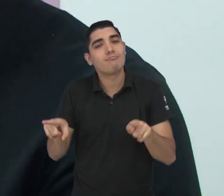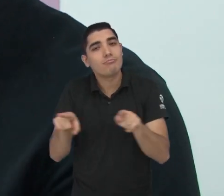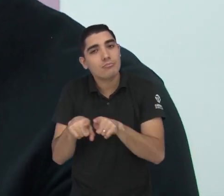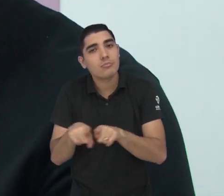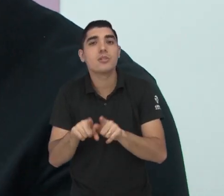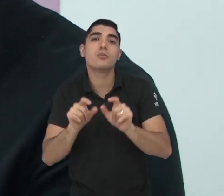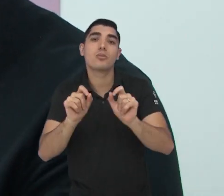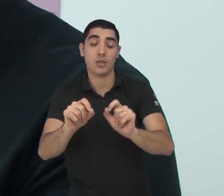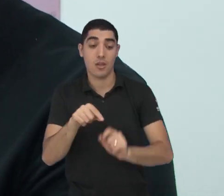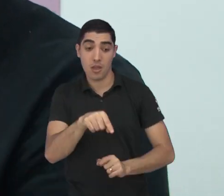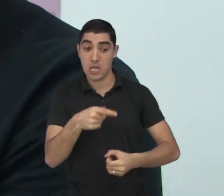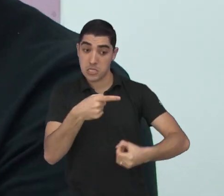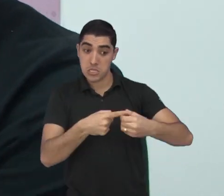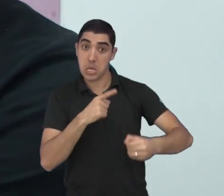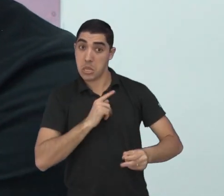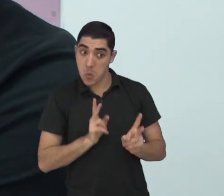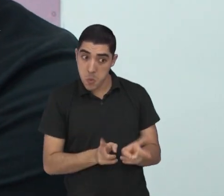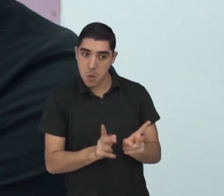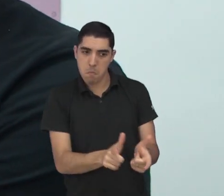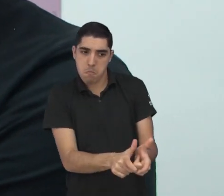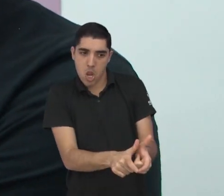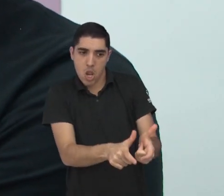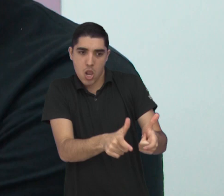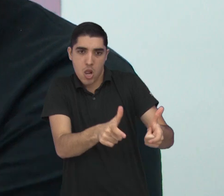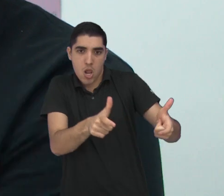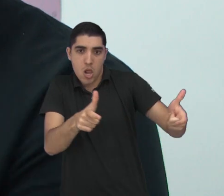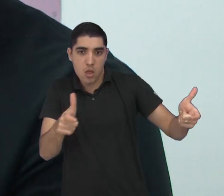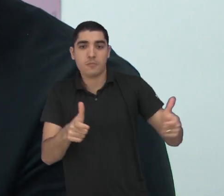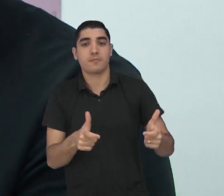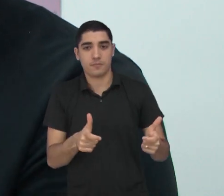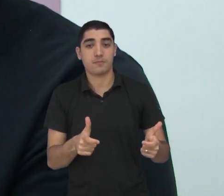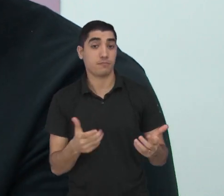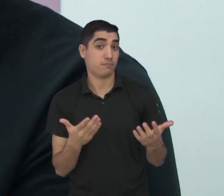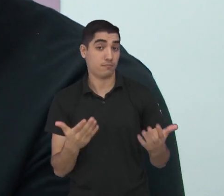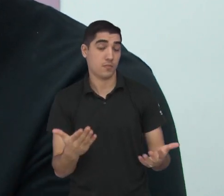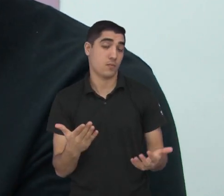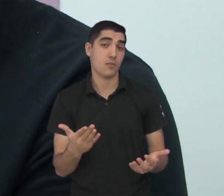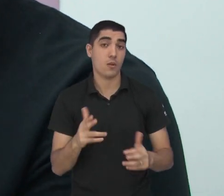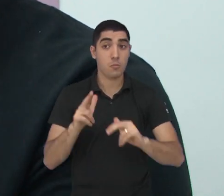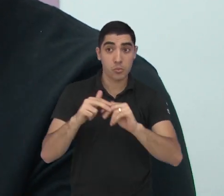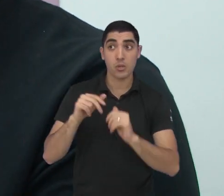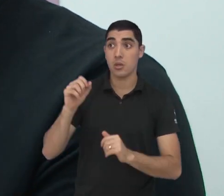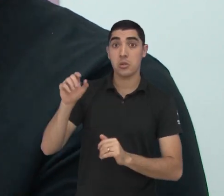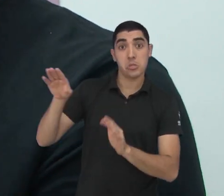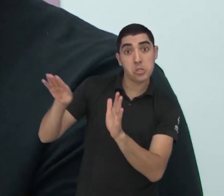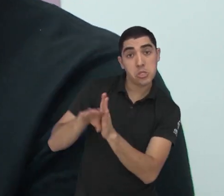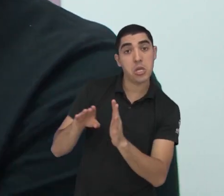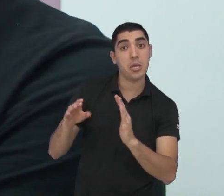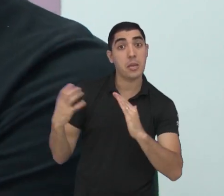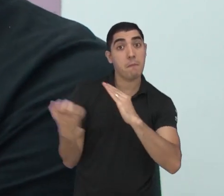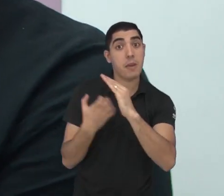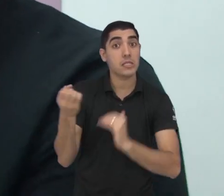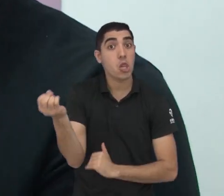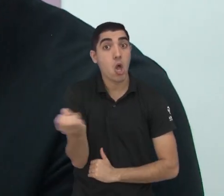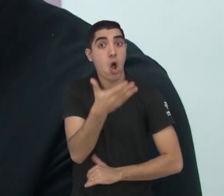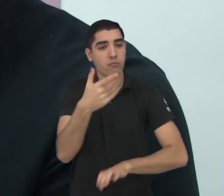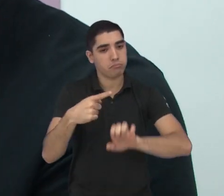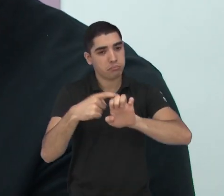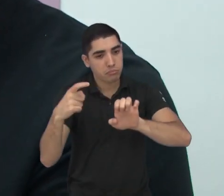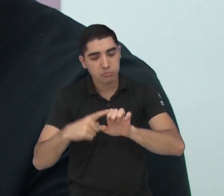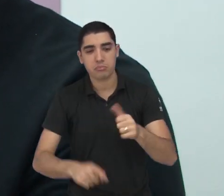também o que o crescimento da cidade como vai se desenvolvendo, né, conforme chega